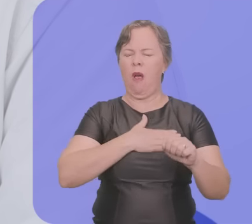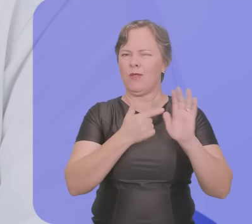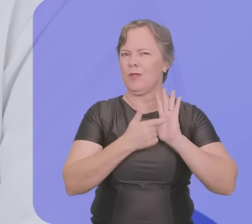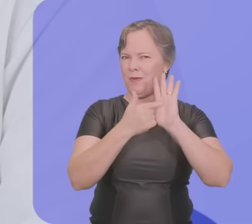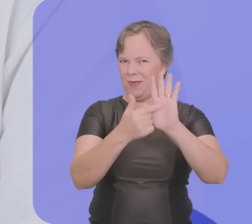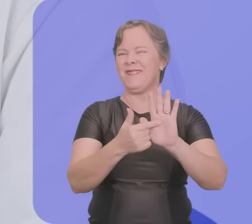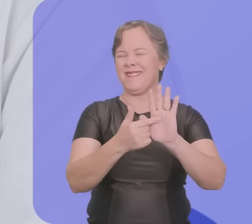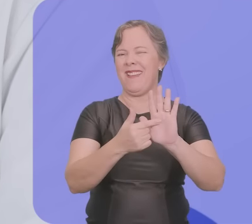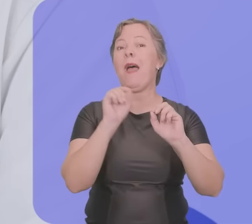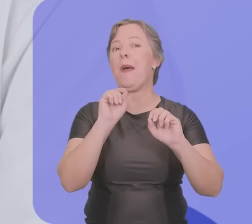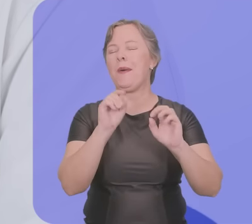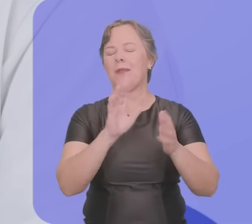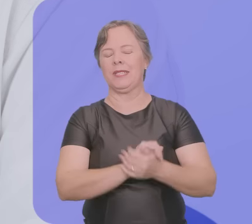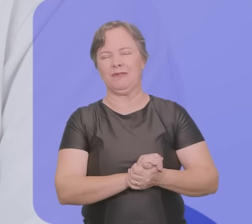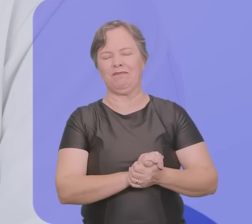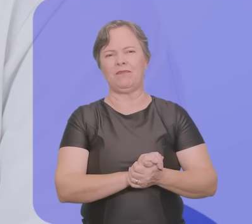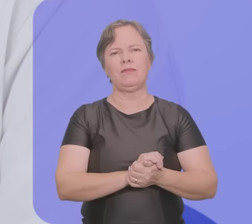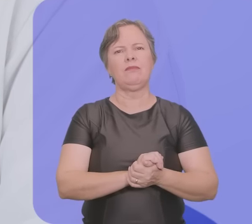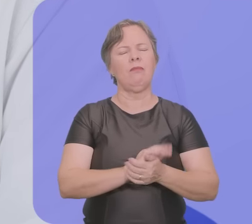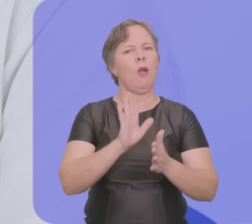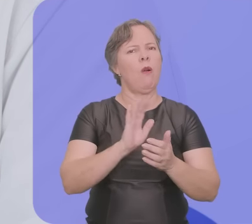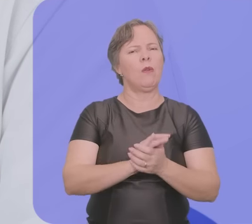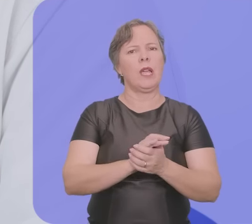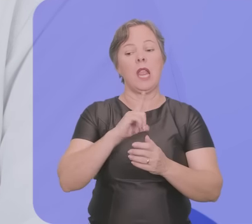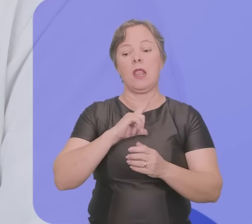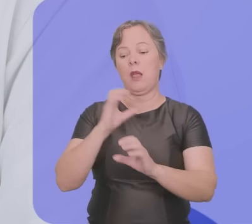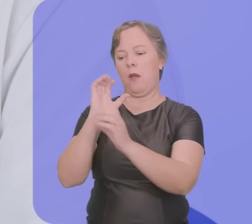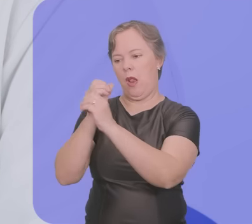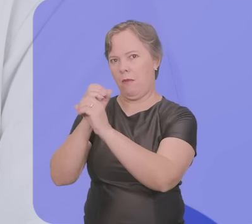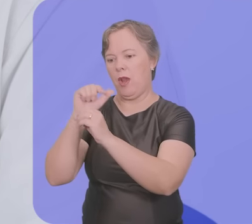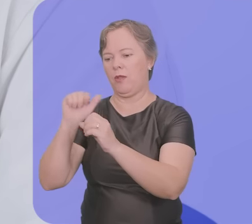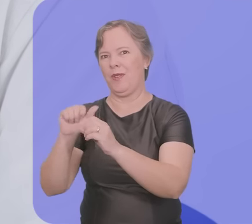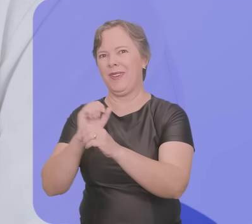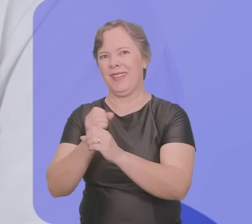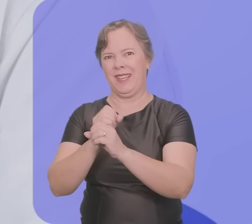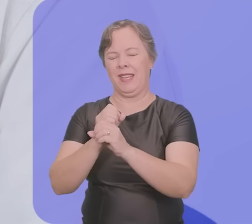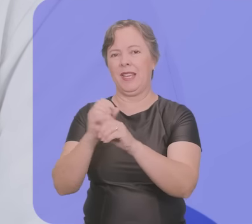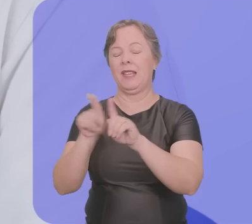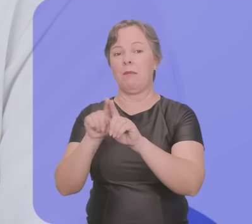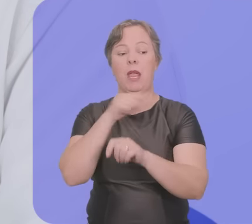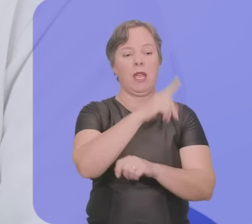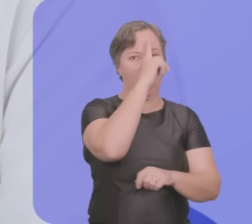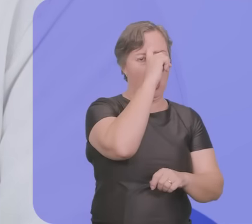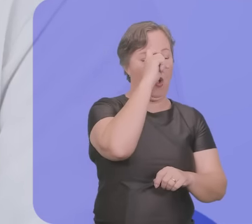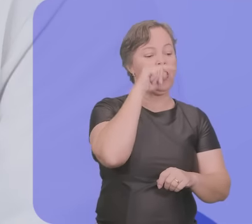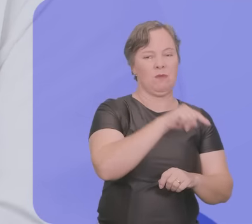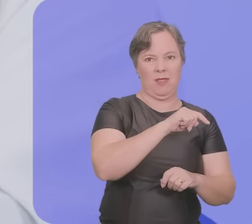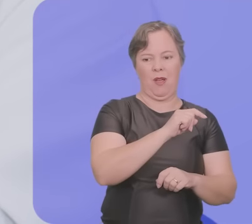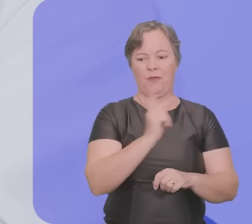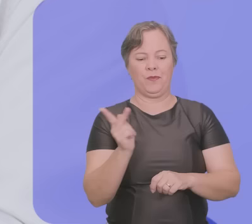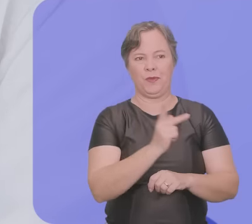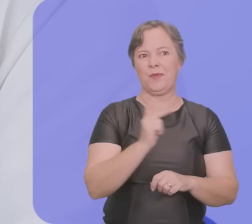recorrer a ele, que é um caso de um laboratório e um banco de sangue, um hospital